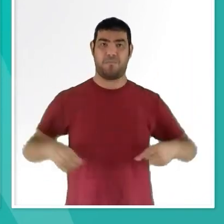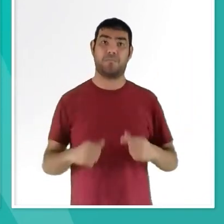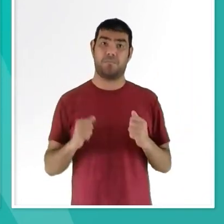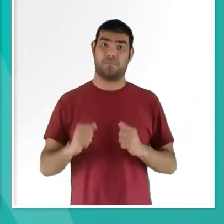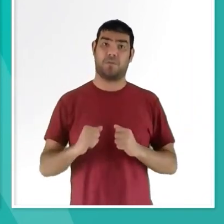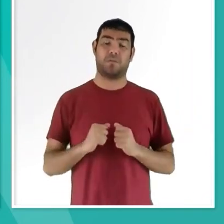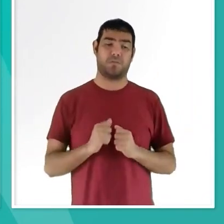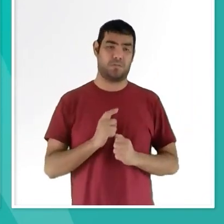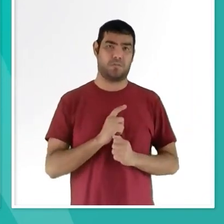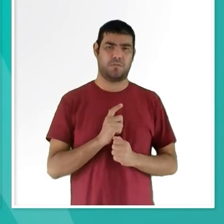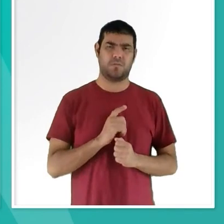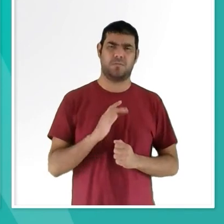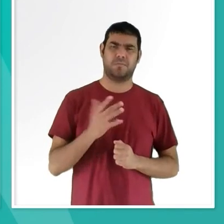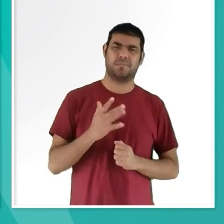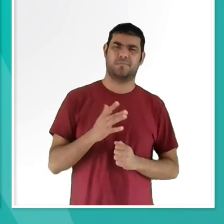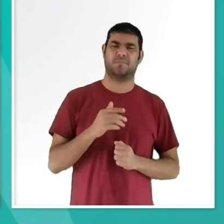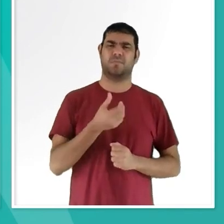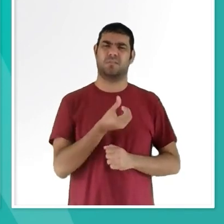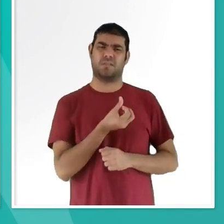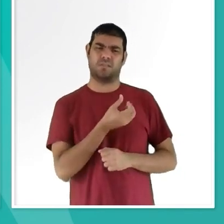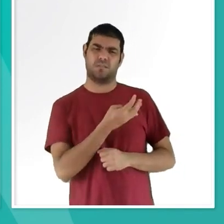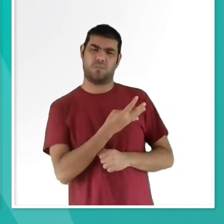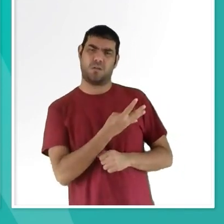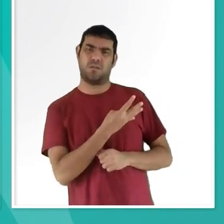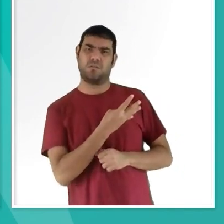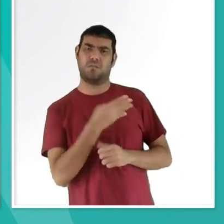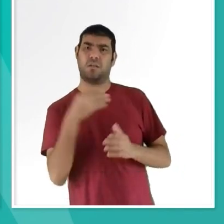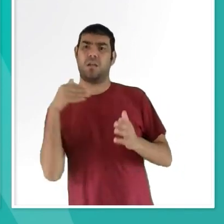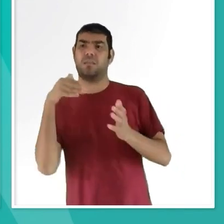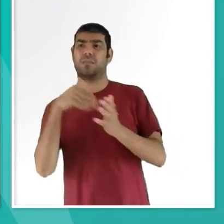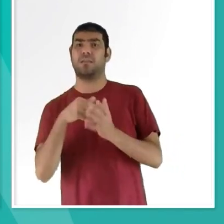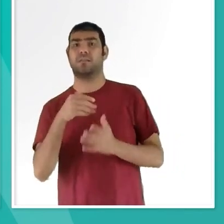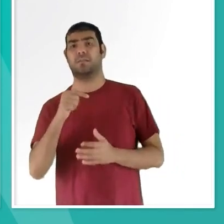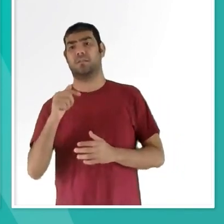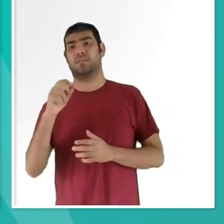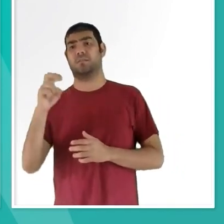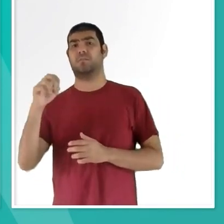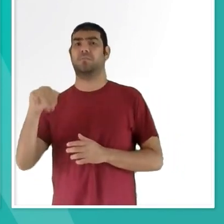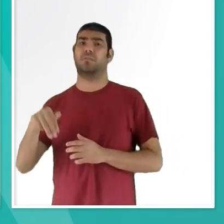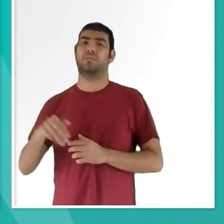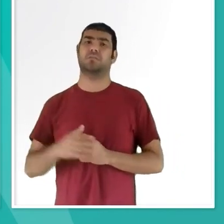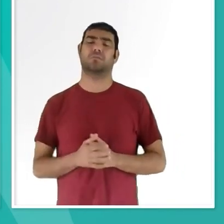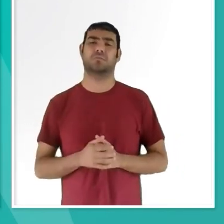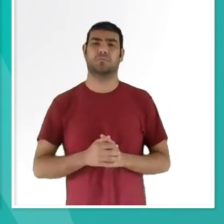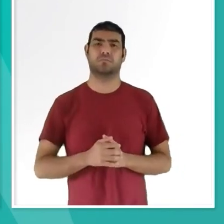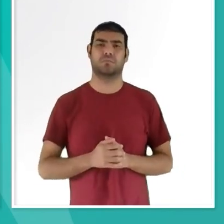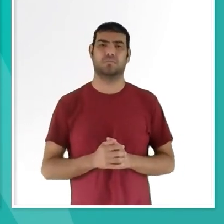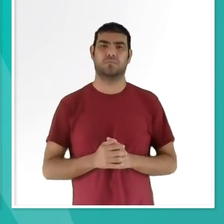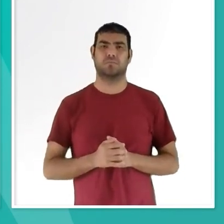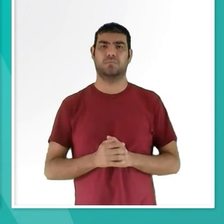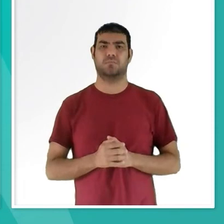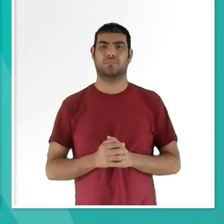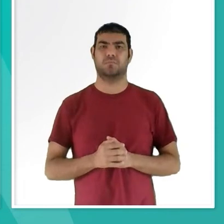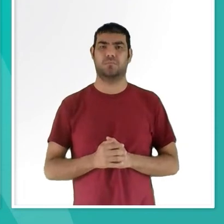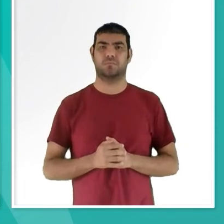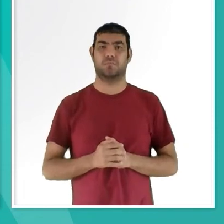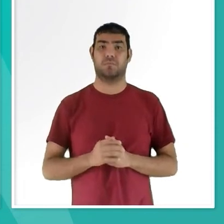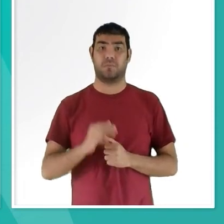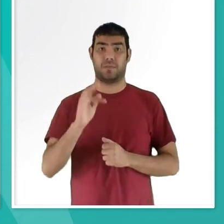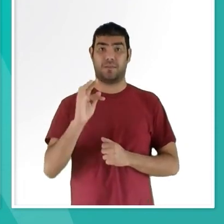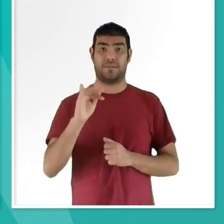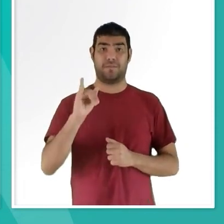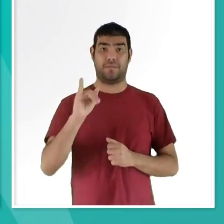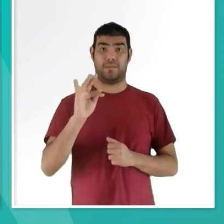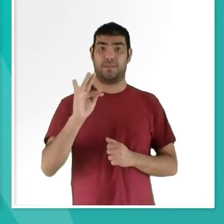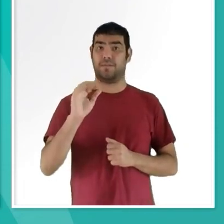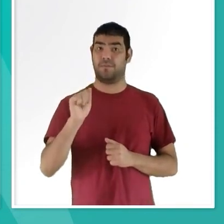entre 64 e 75 metros. A FIFA adota o